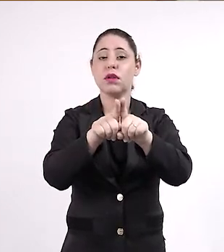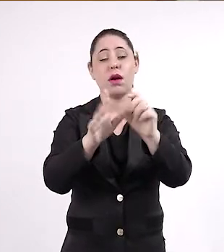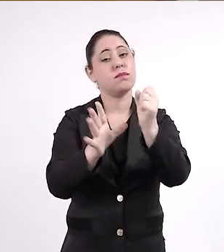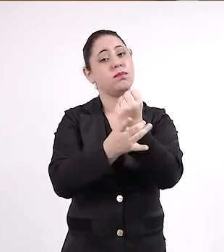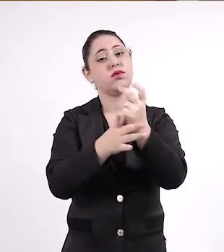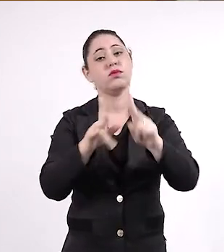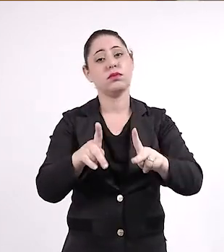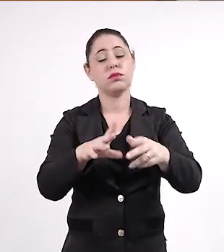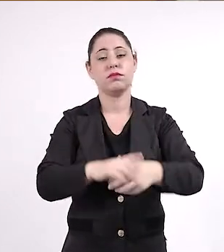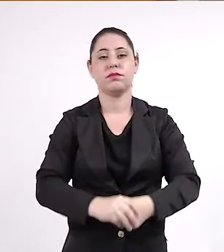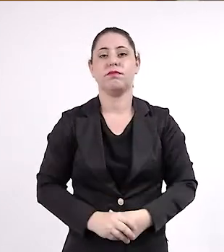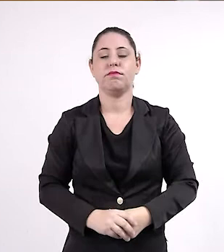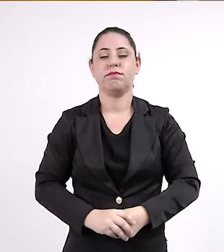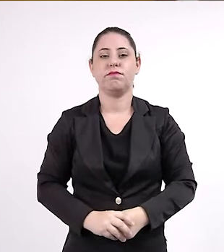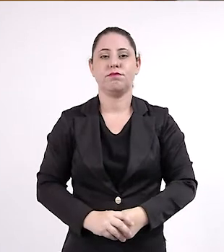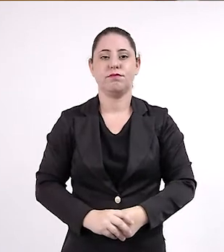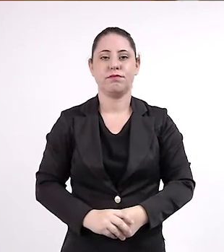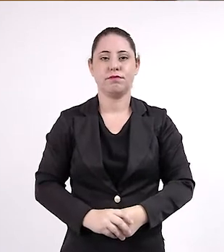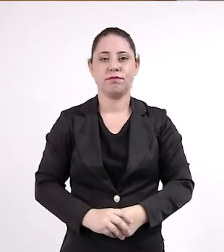acessar a Defensoria Pública.